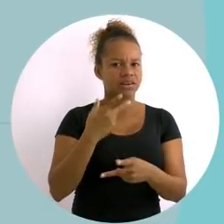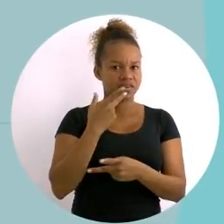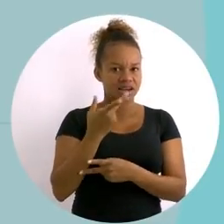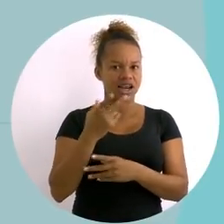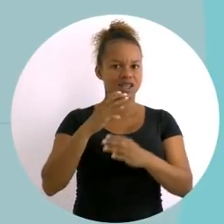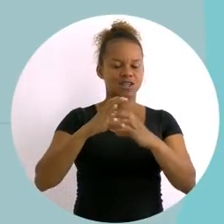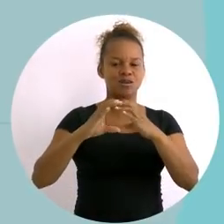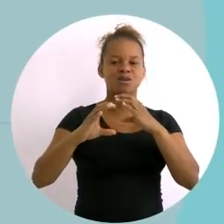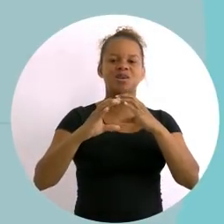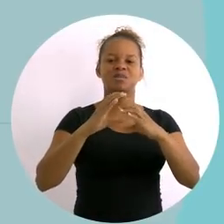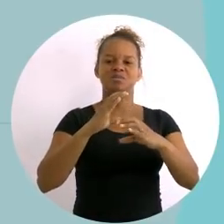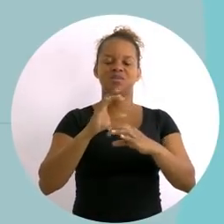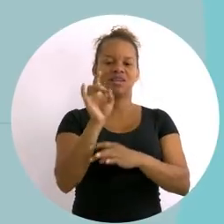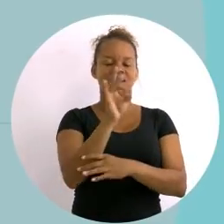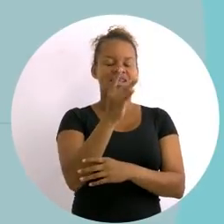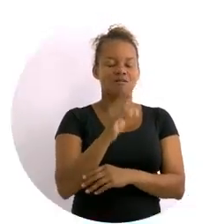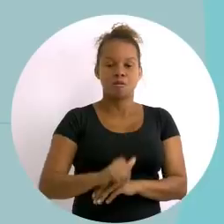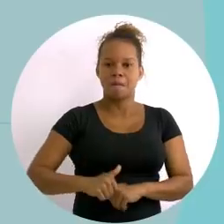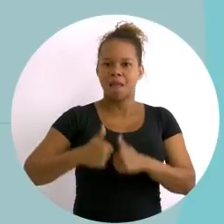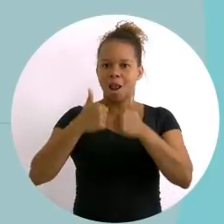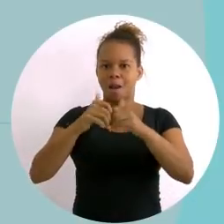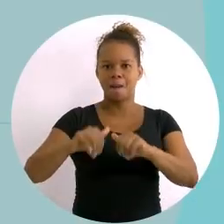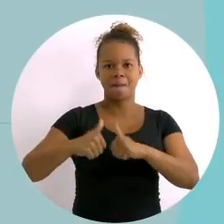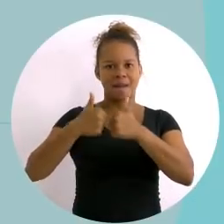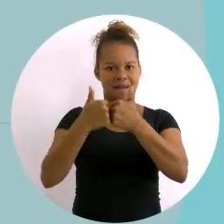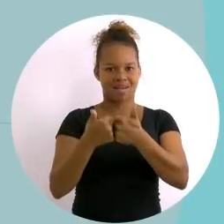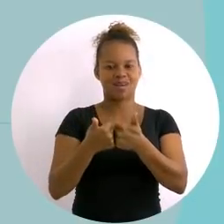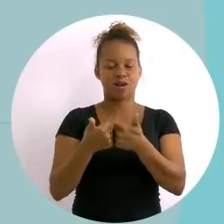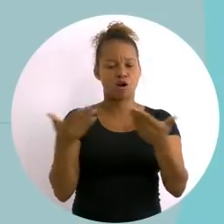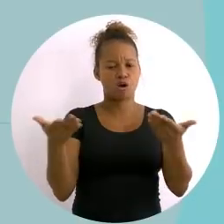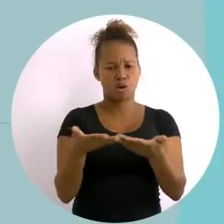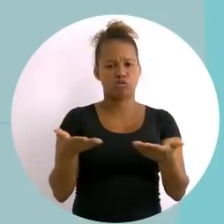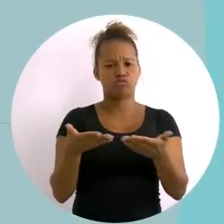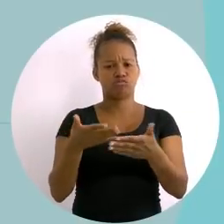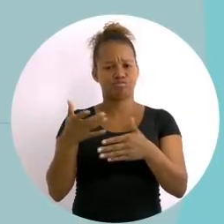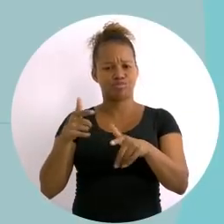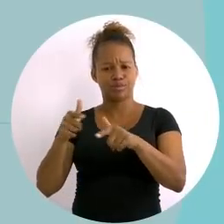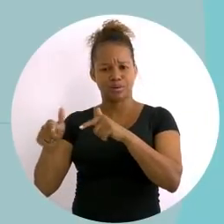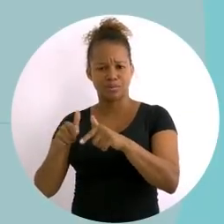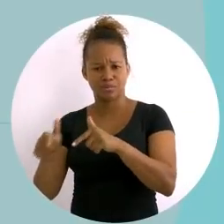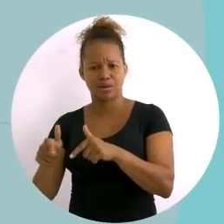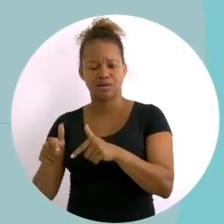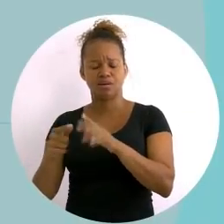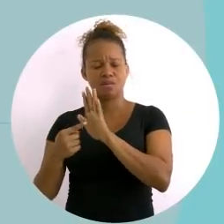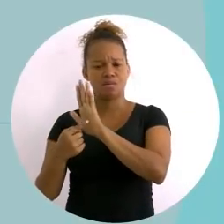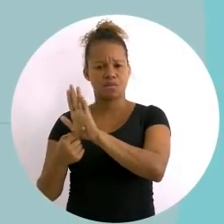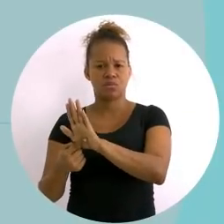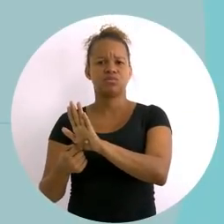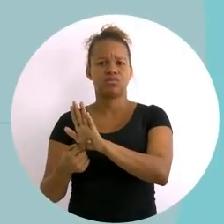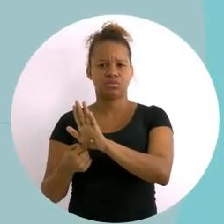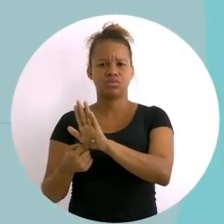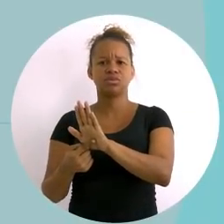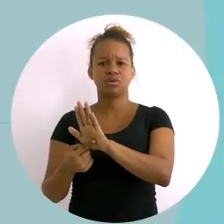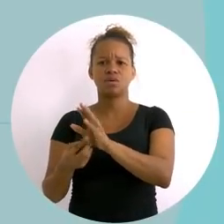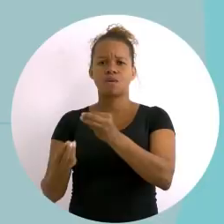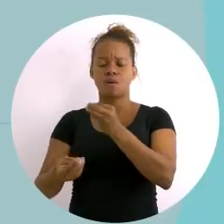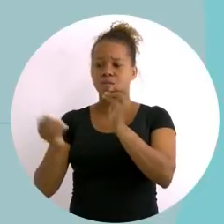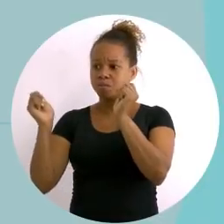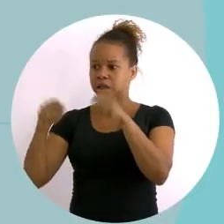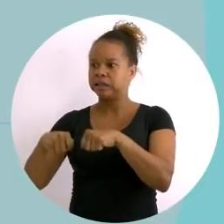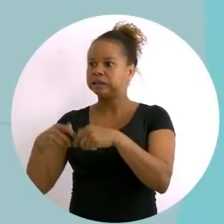se comunicar cada vez melhor. Hoje, o mercado de trabalho ele tem se mostrado extremamente